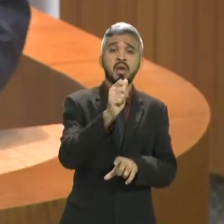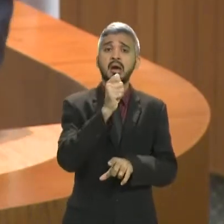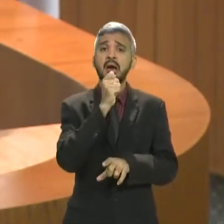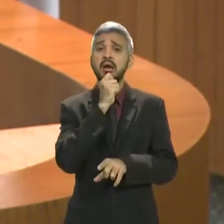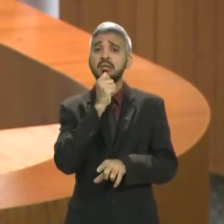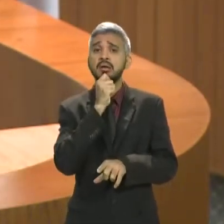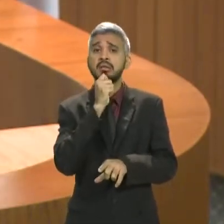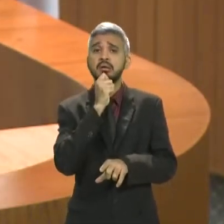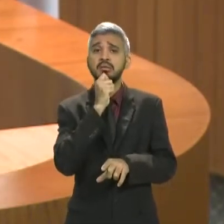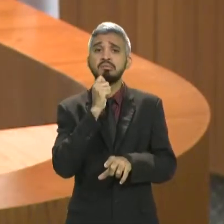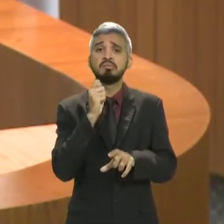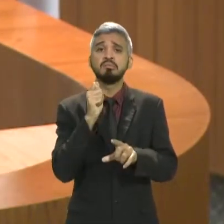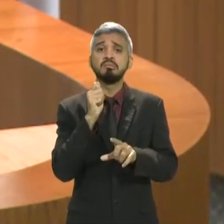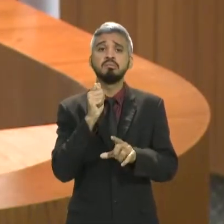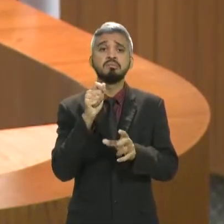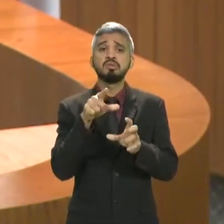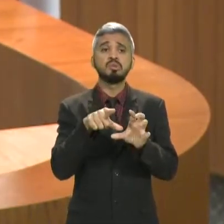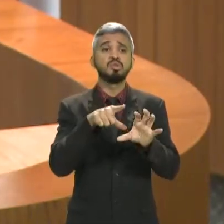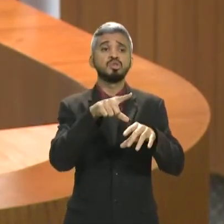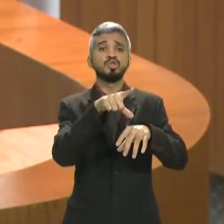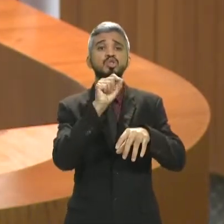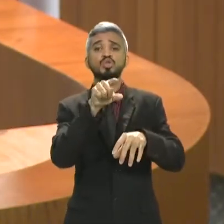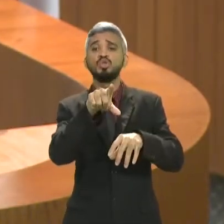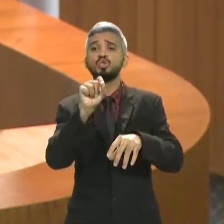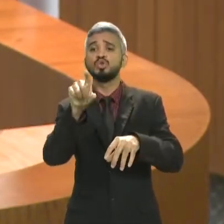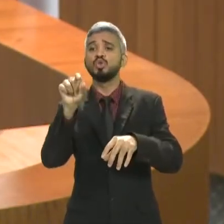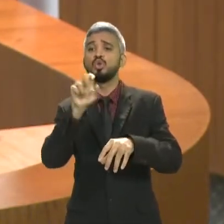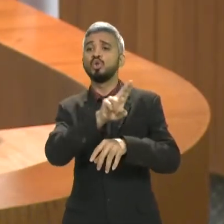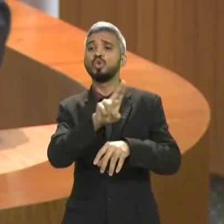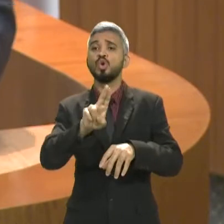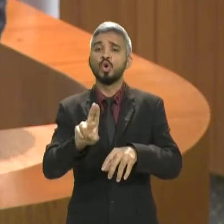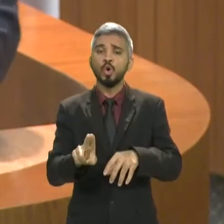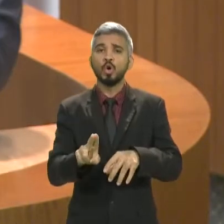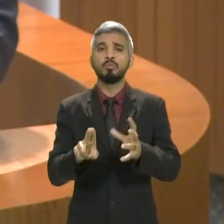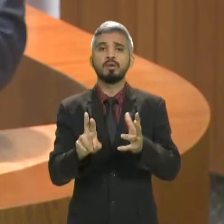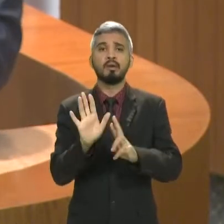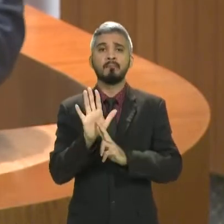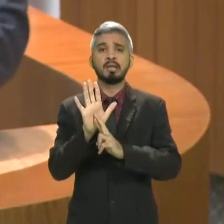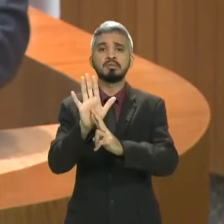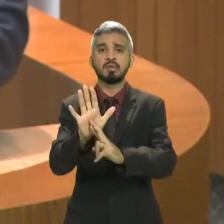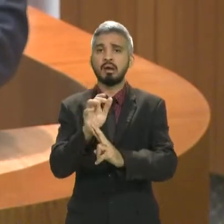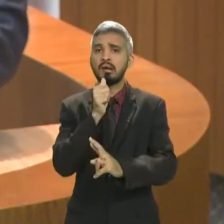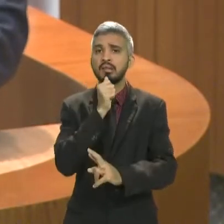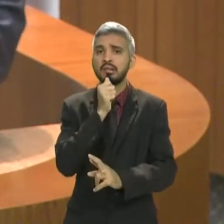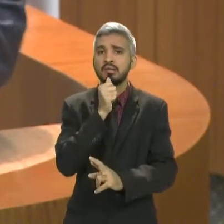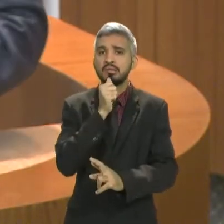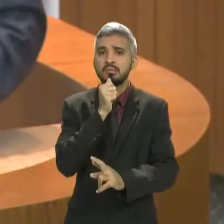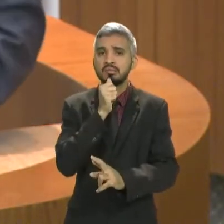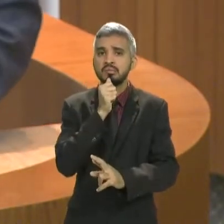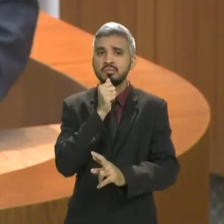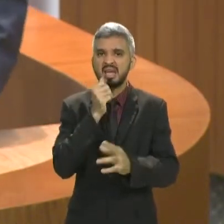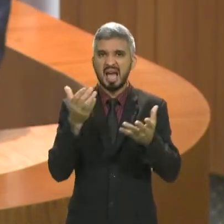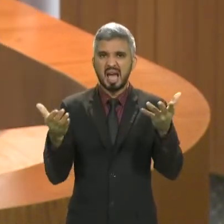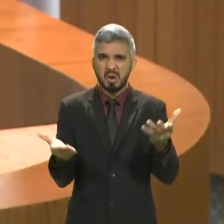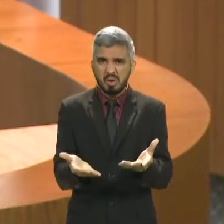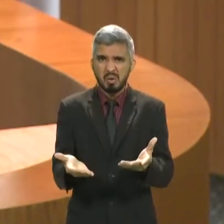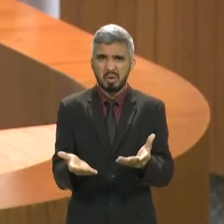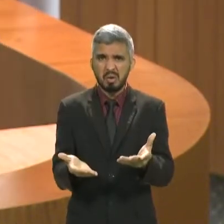membros, senhor presidente, por falta de incapacidade, e agora querer